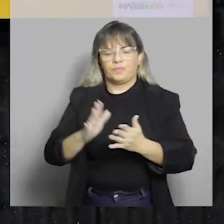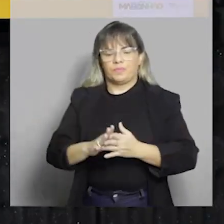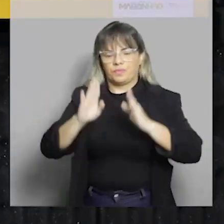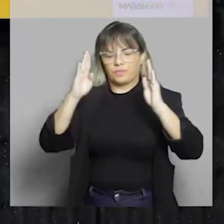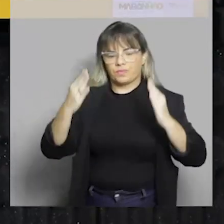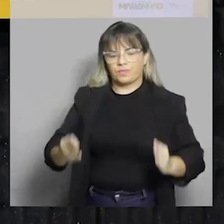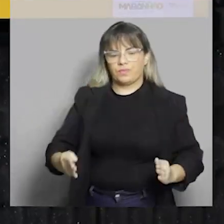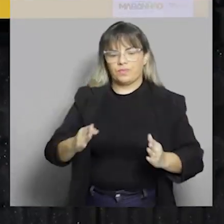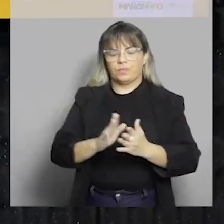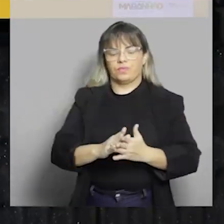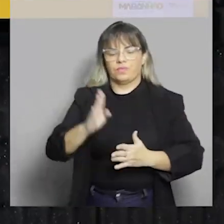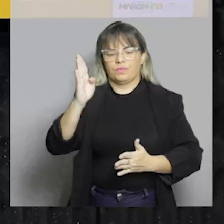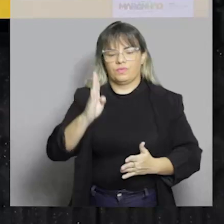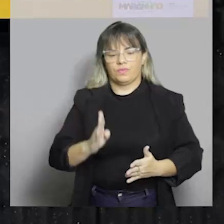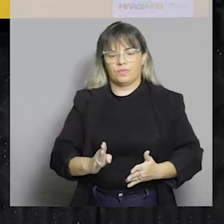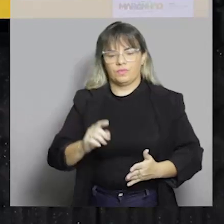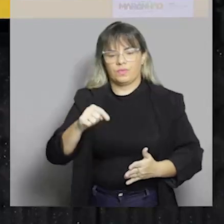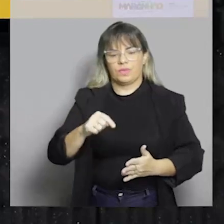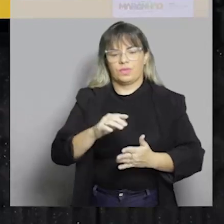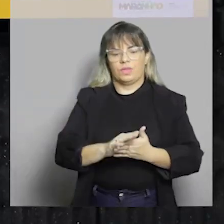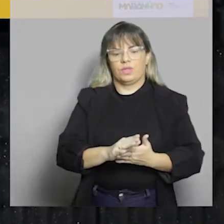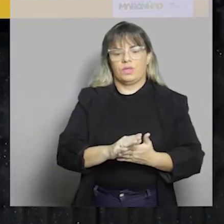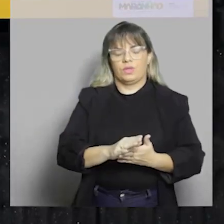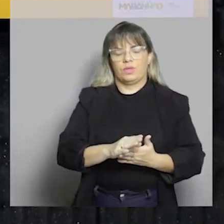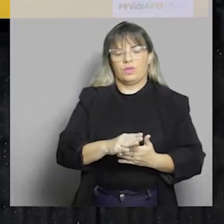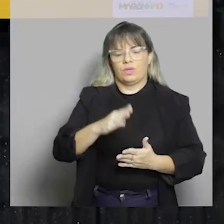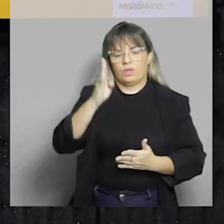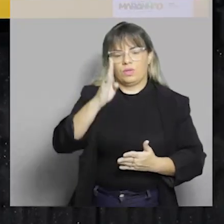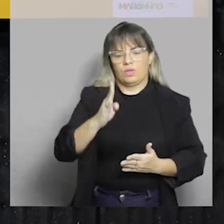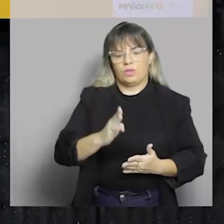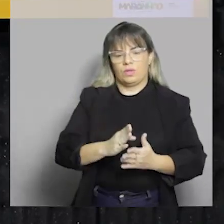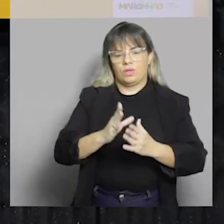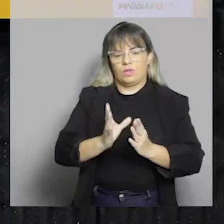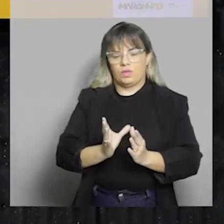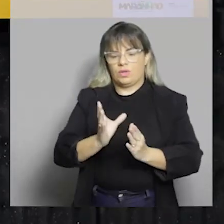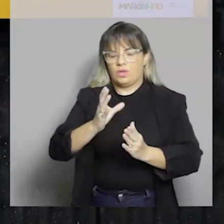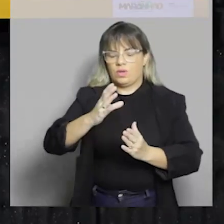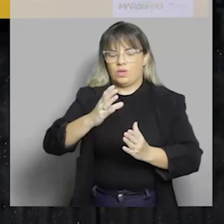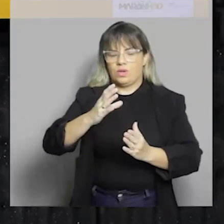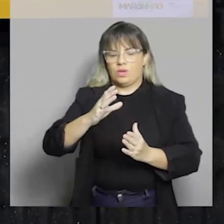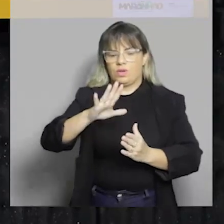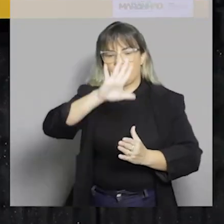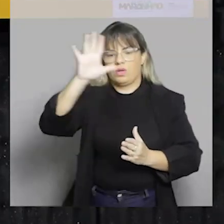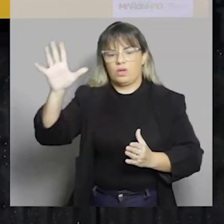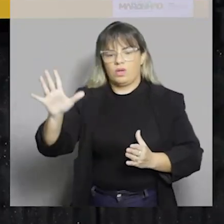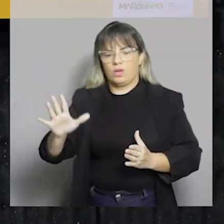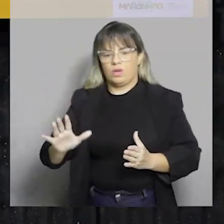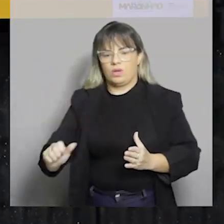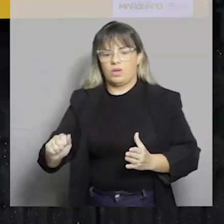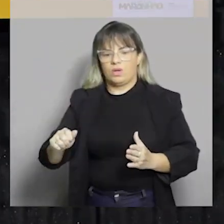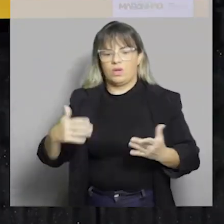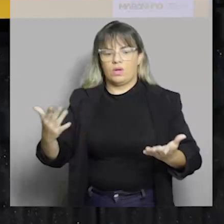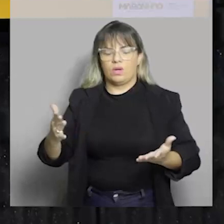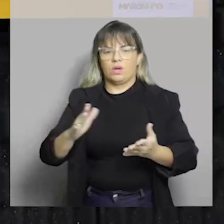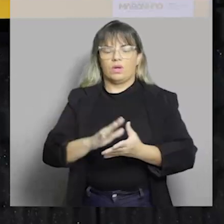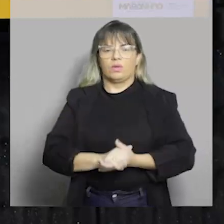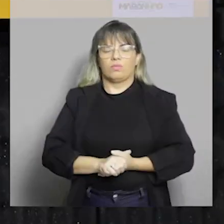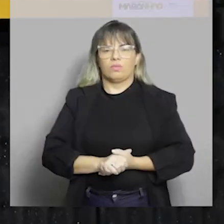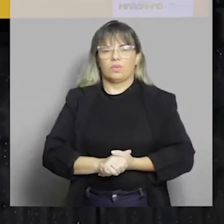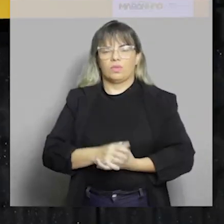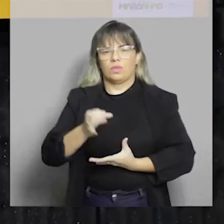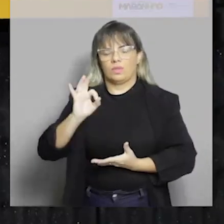litoral brasileiro, ela parece como um perfeito encaixe com a borda do litoral africano. Marcos, será